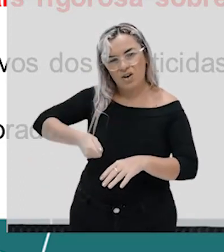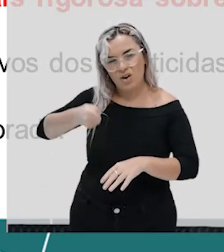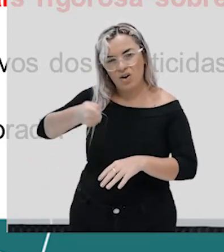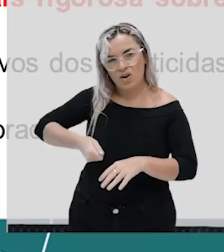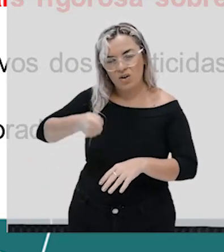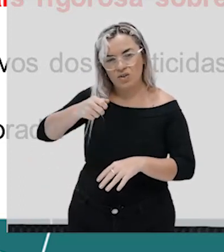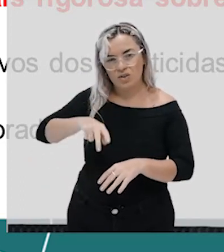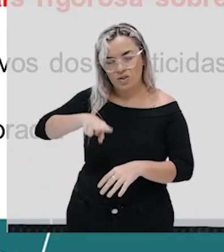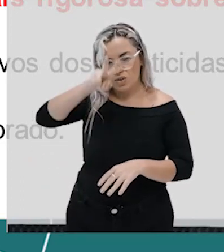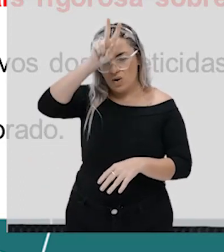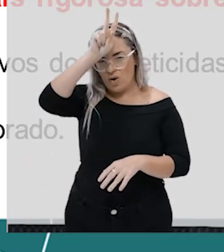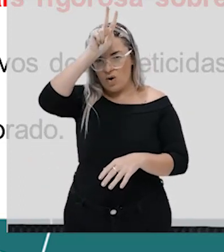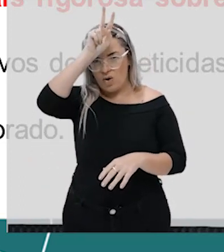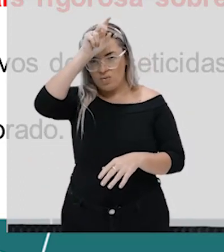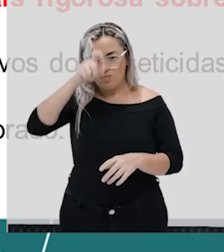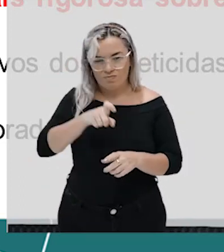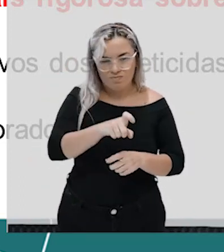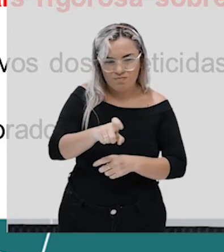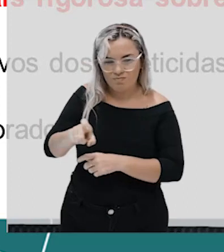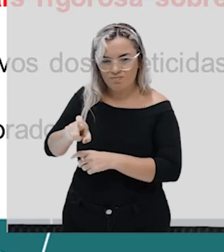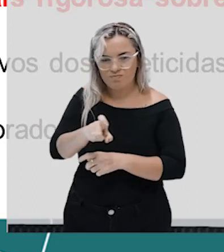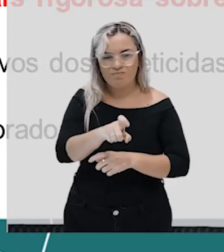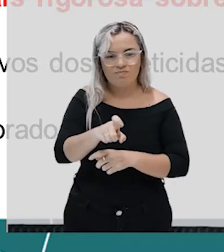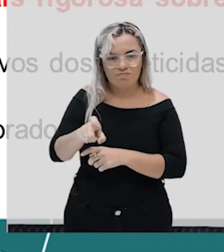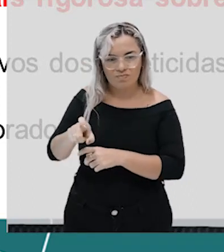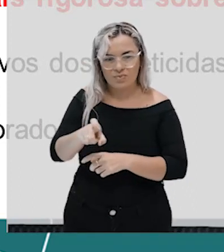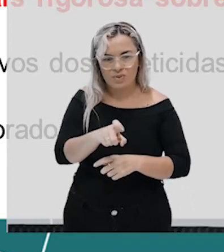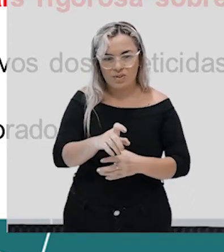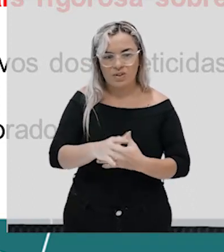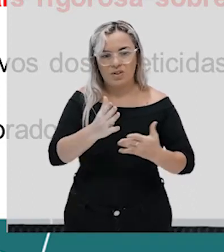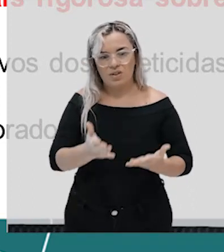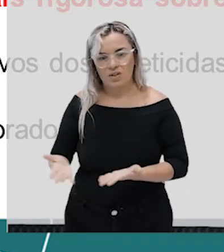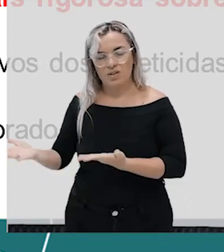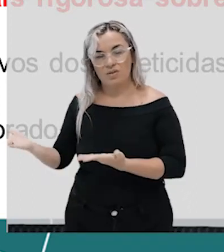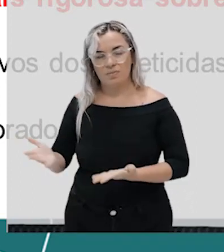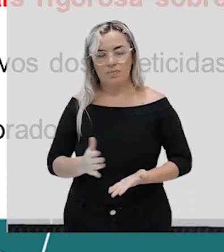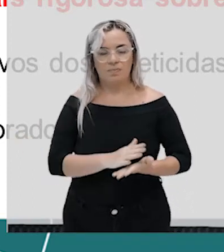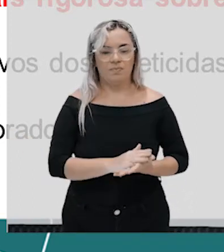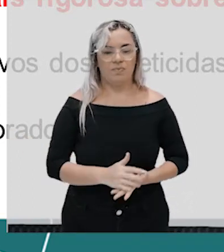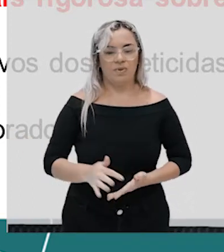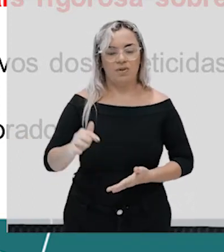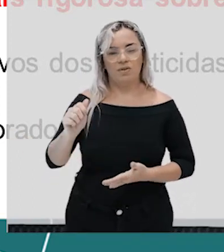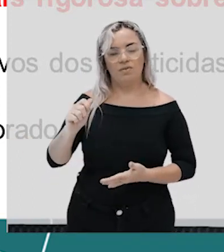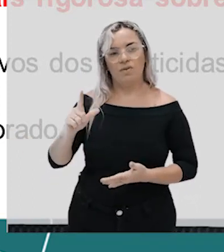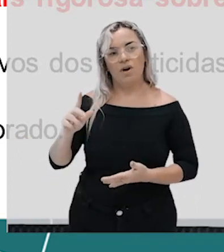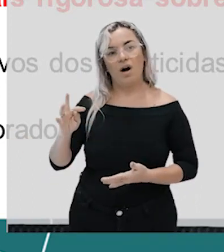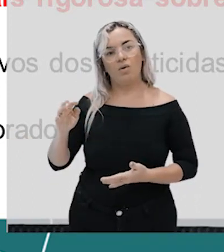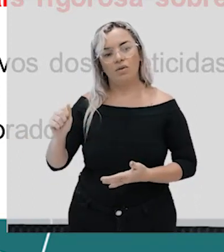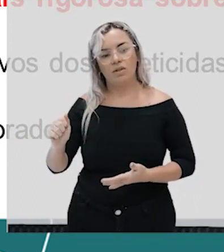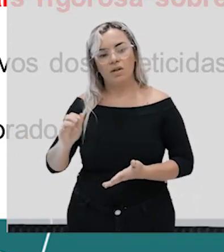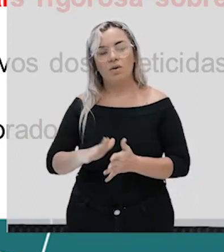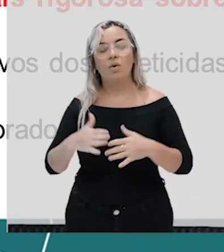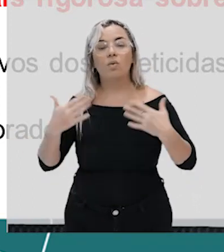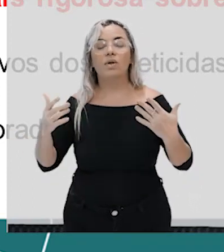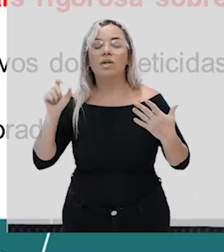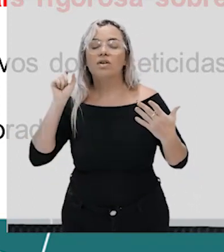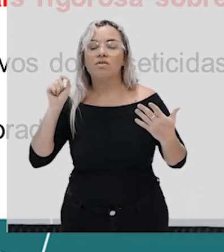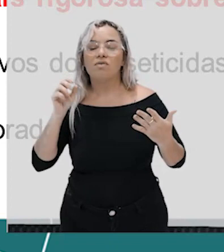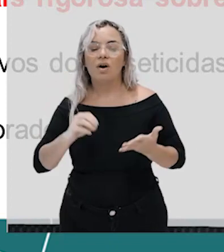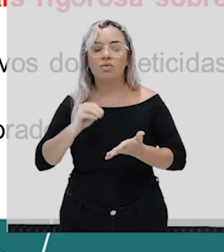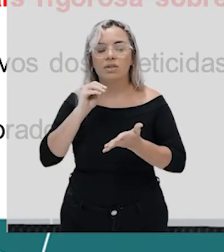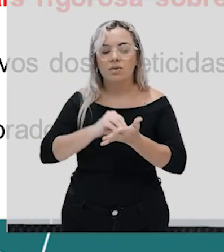agrotóxicos. Falta aos países uma legislação. O que falta? Olha por quê,